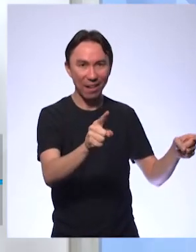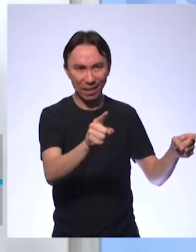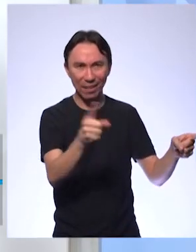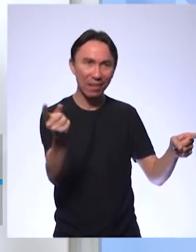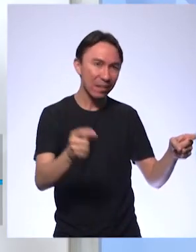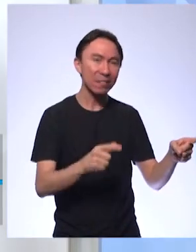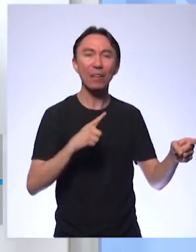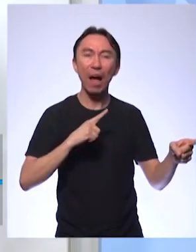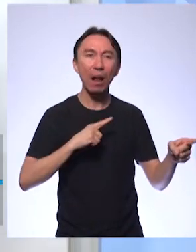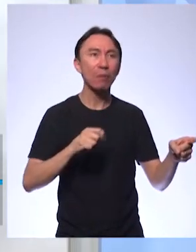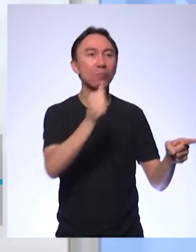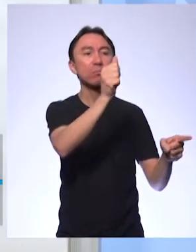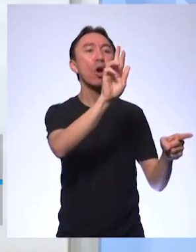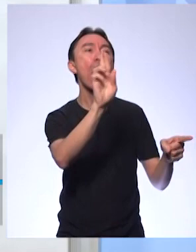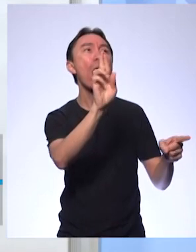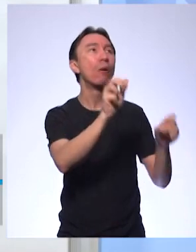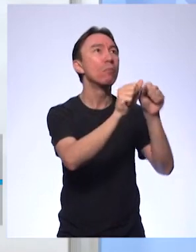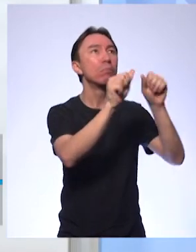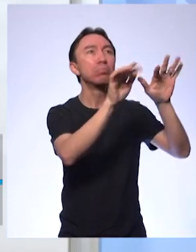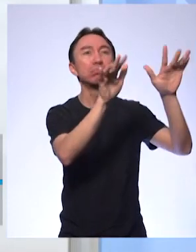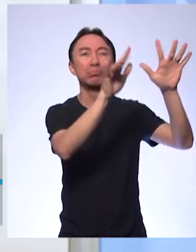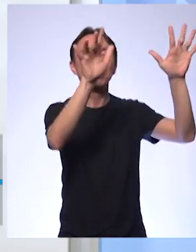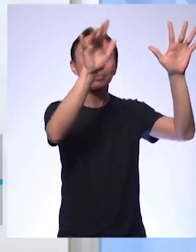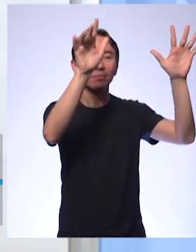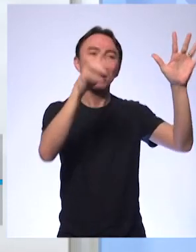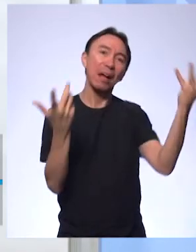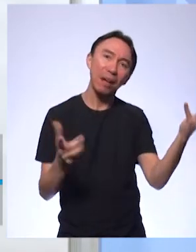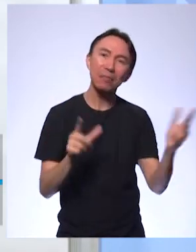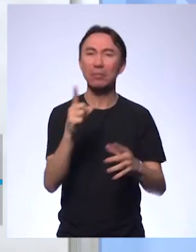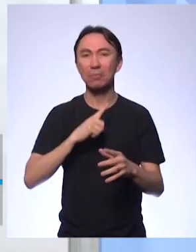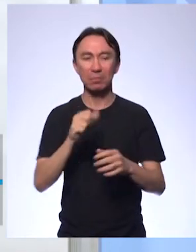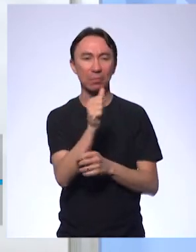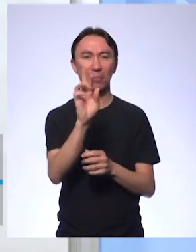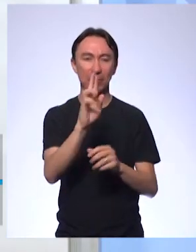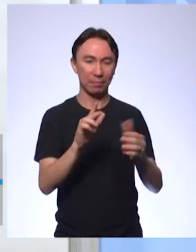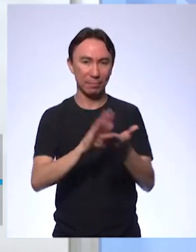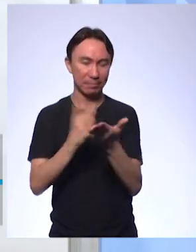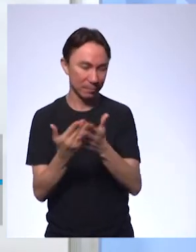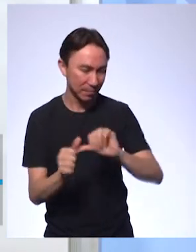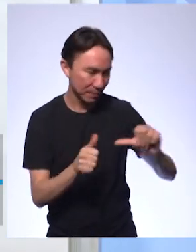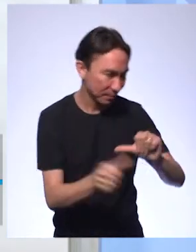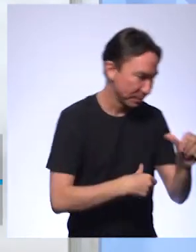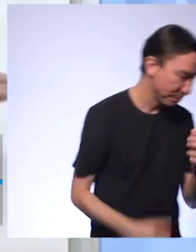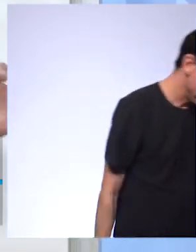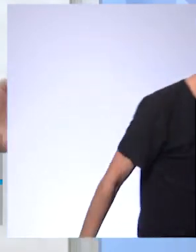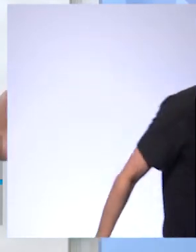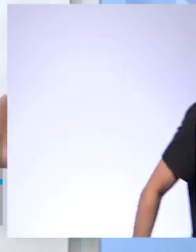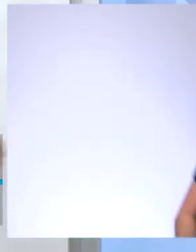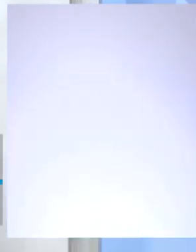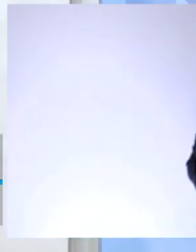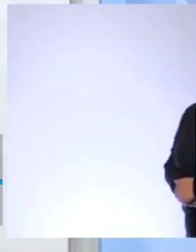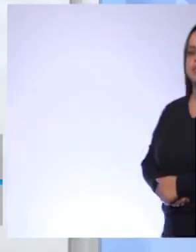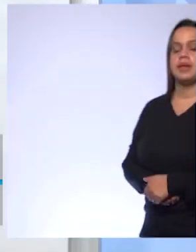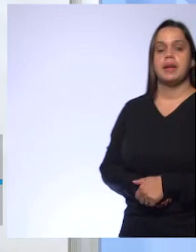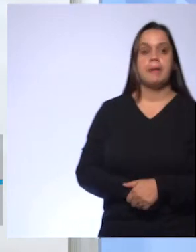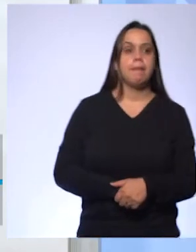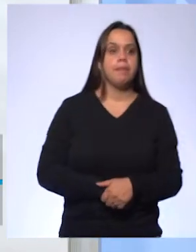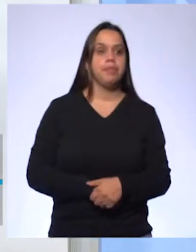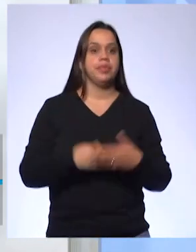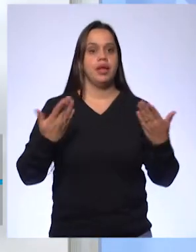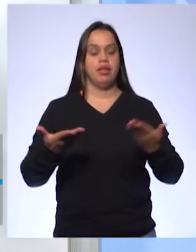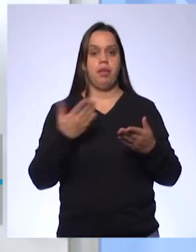no ar, então o ar é composto por, além de oxigênio, que algumas pessoas colocaram aí.